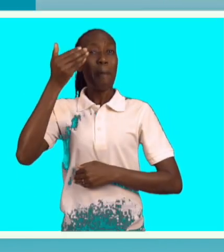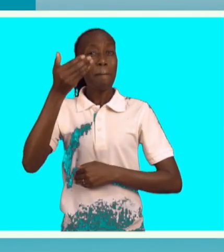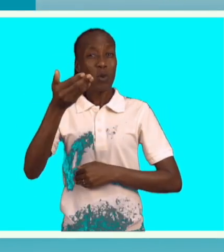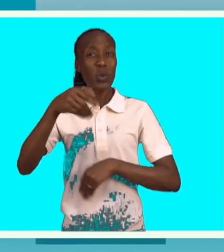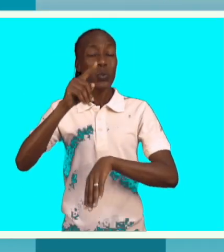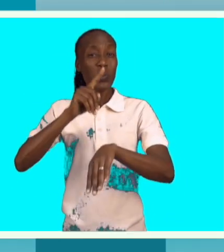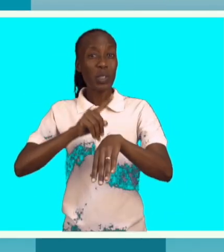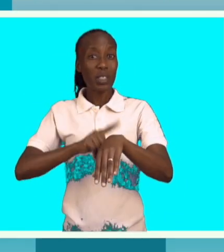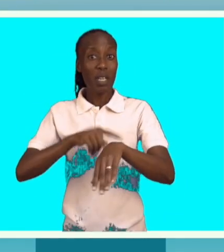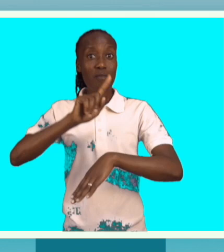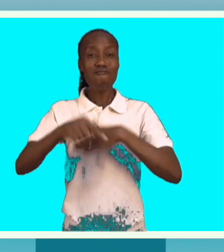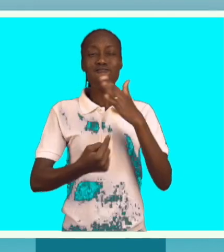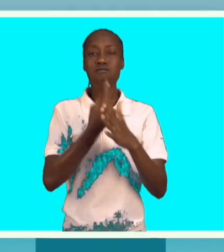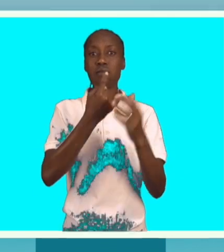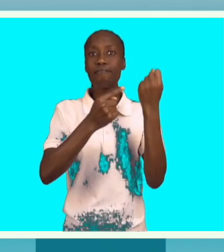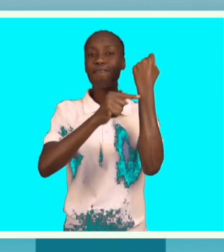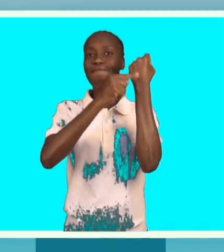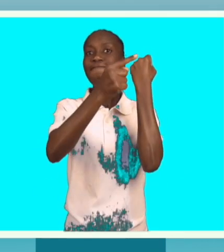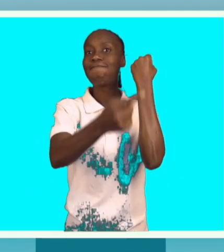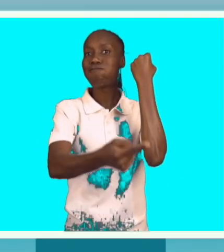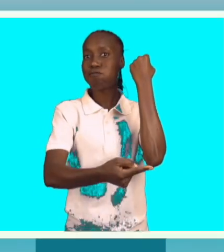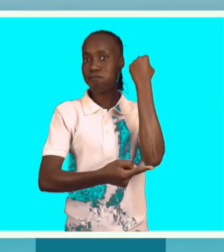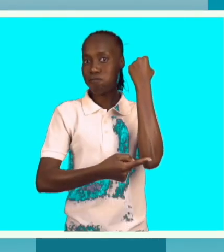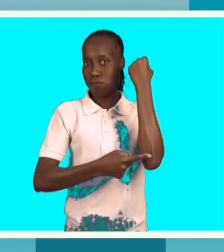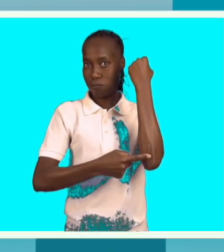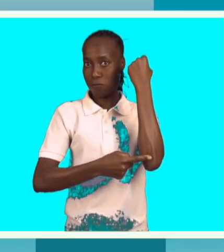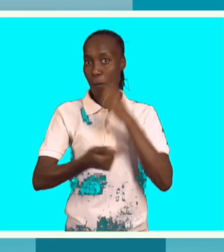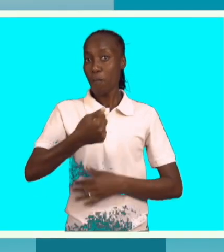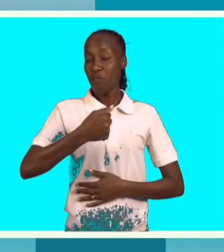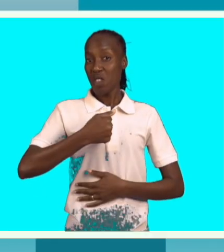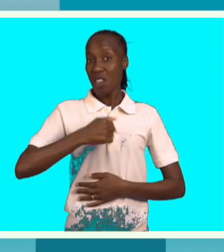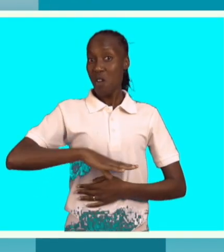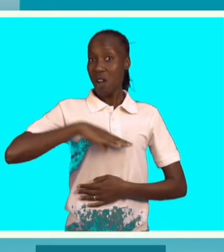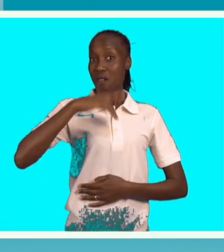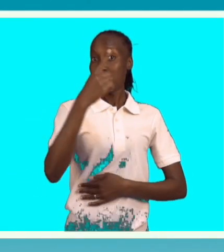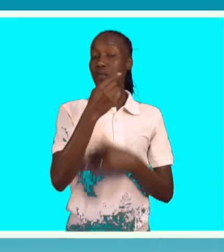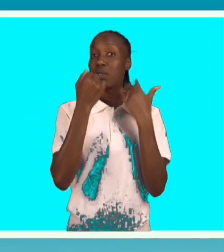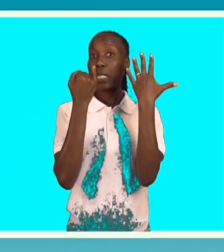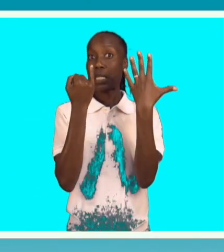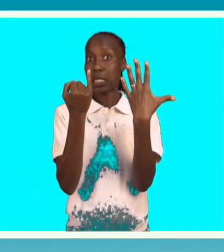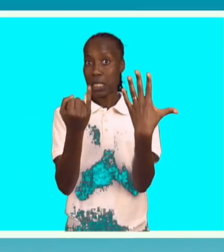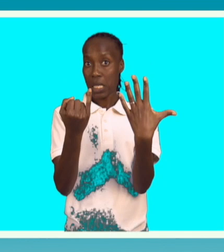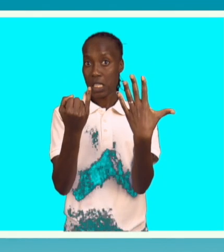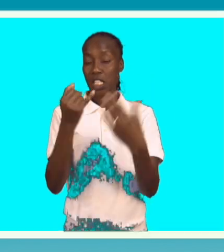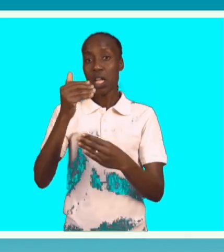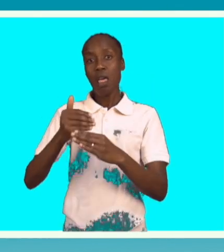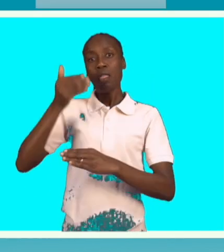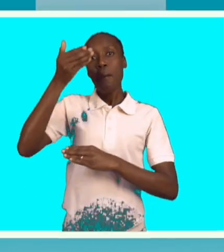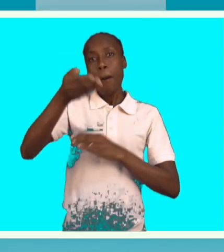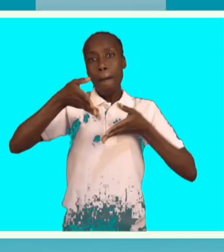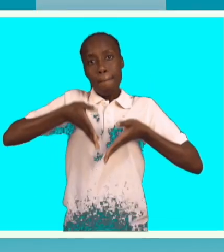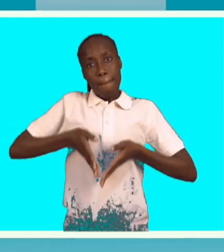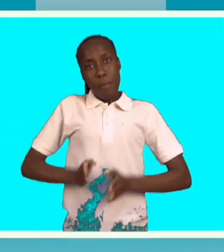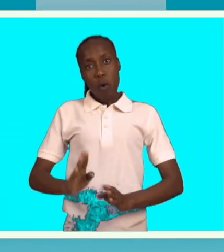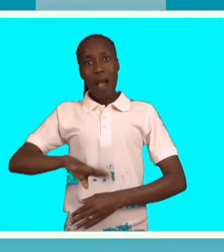tempo, acabei me engravidando. Eu fiquei grávida com 16 anos e tive